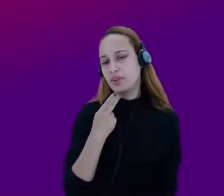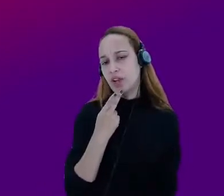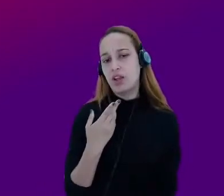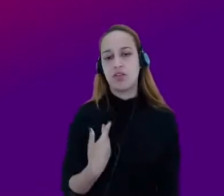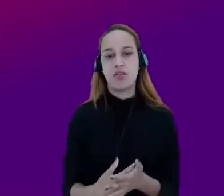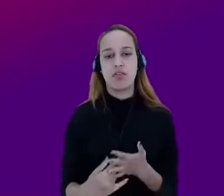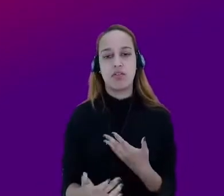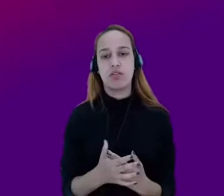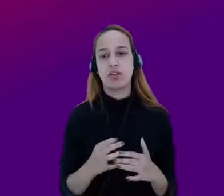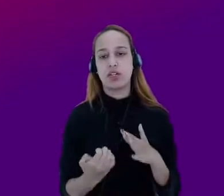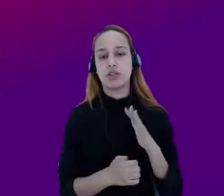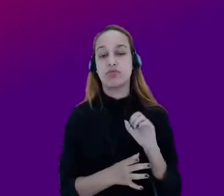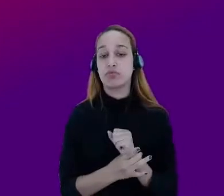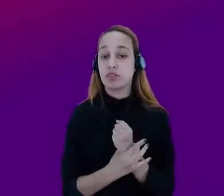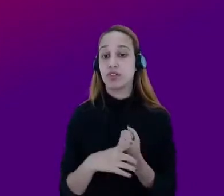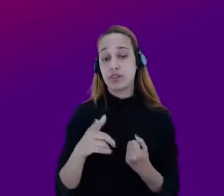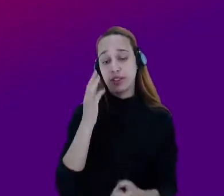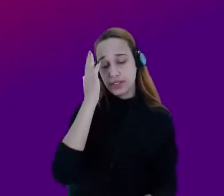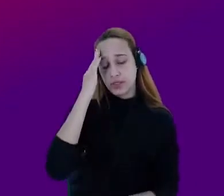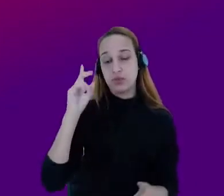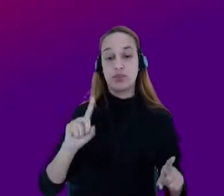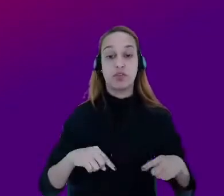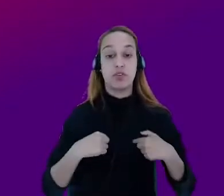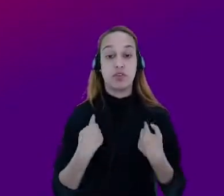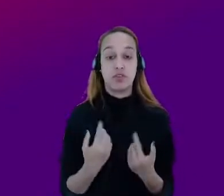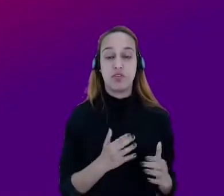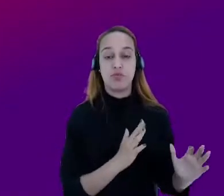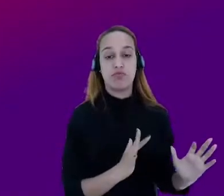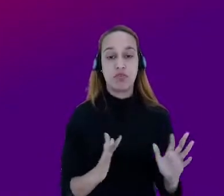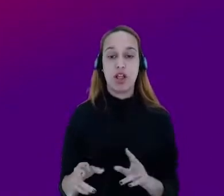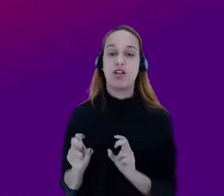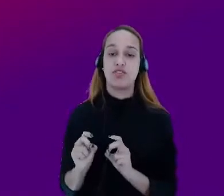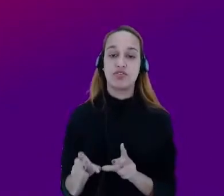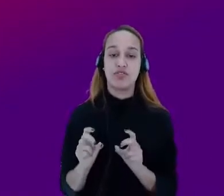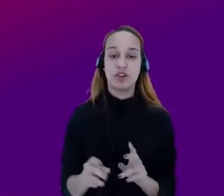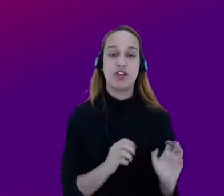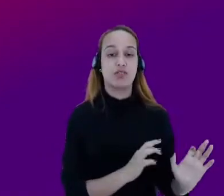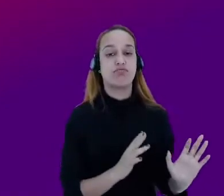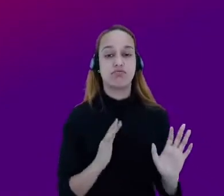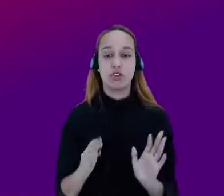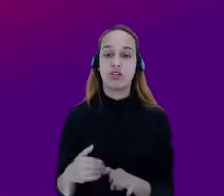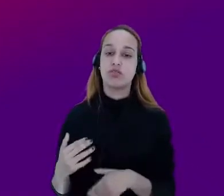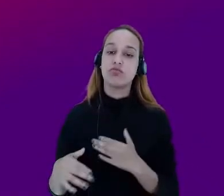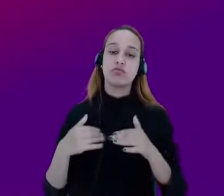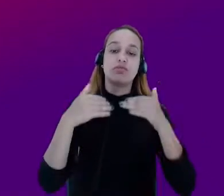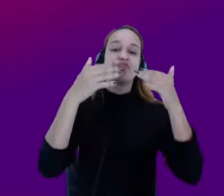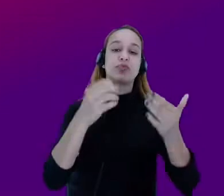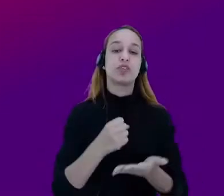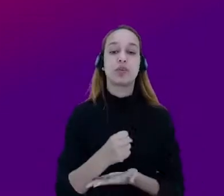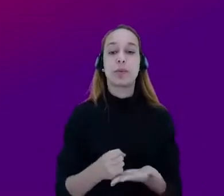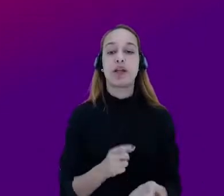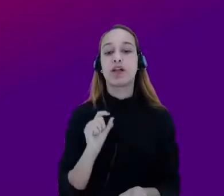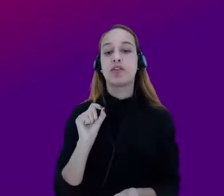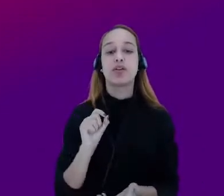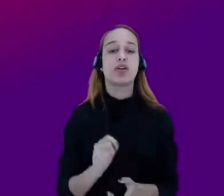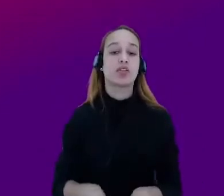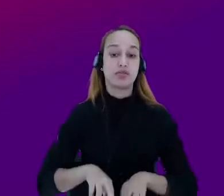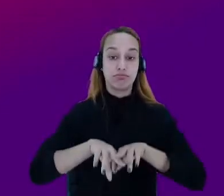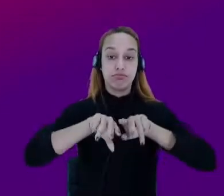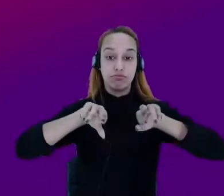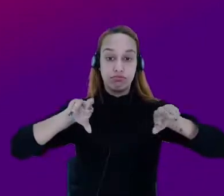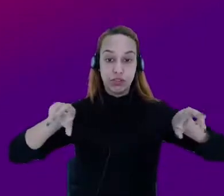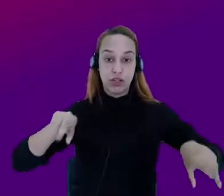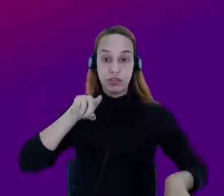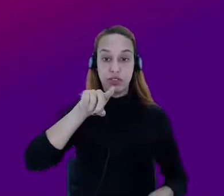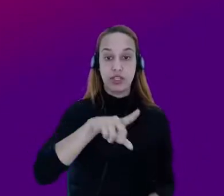que você vai ter esse grande desafio. As campanhas de vendas, as campanhas de crescimento são baseadas naturalmente em diversificação. Então, você